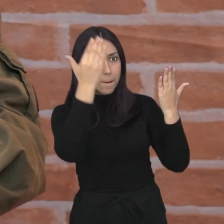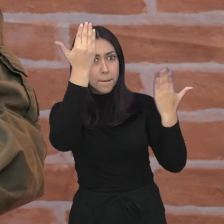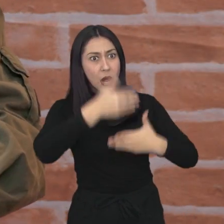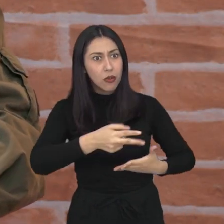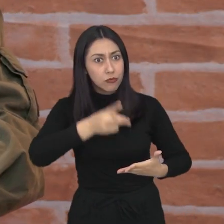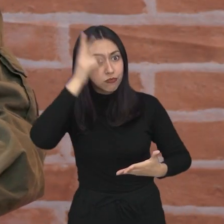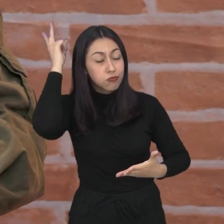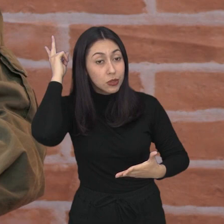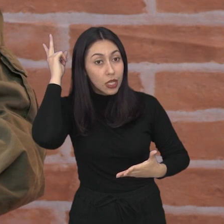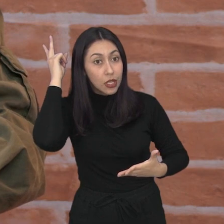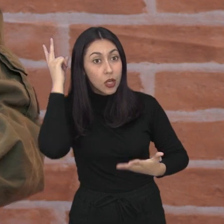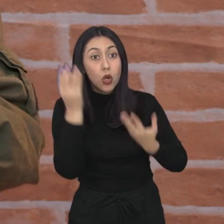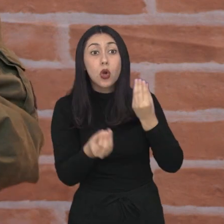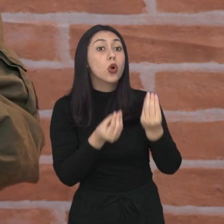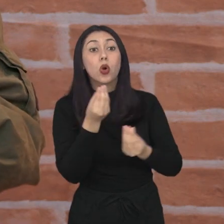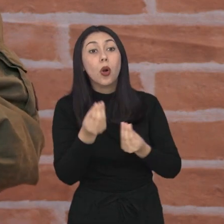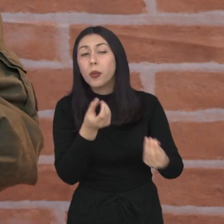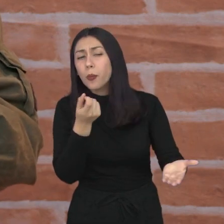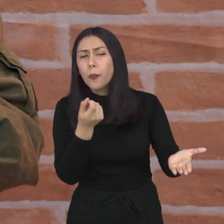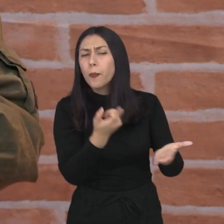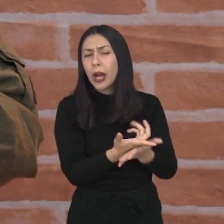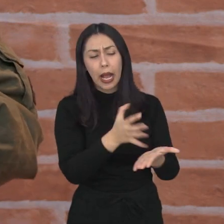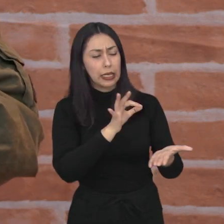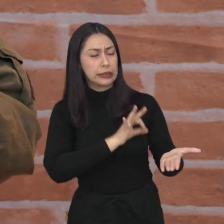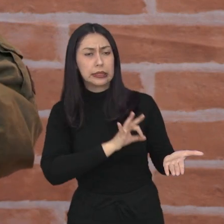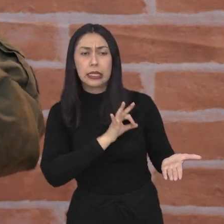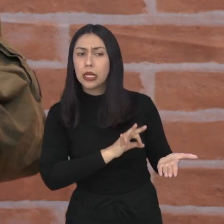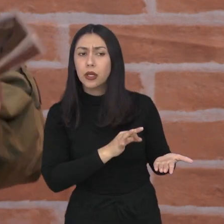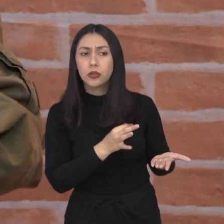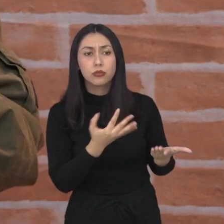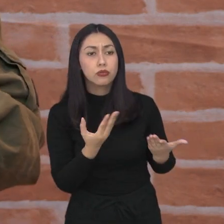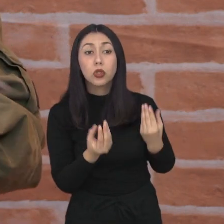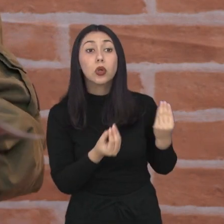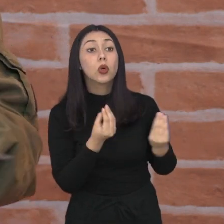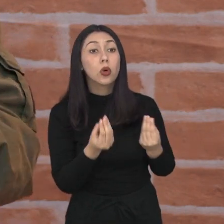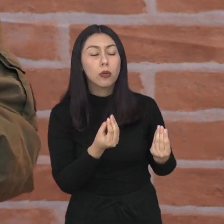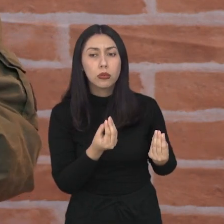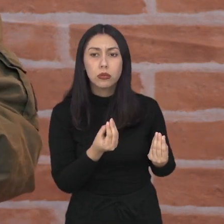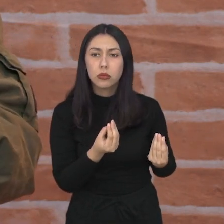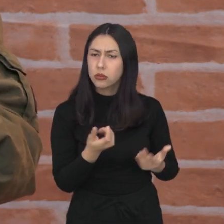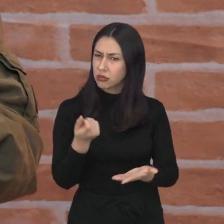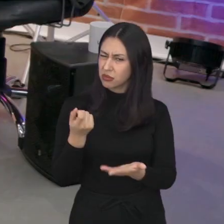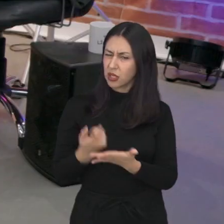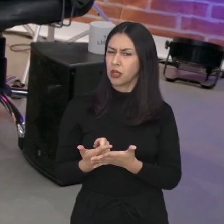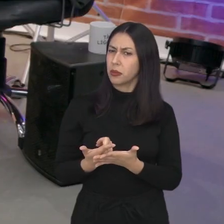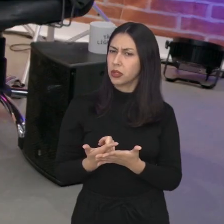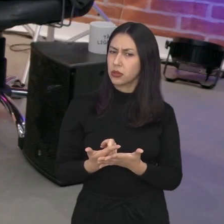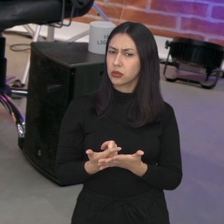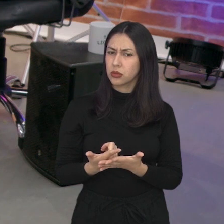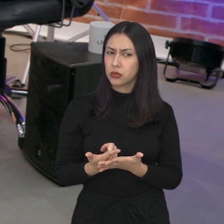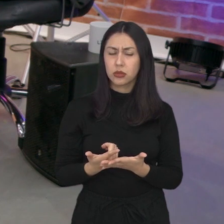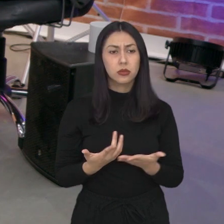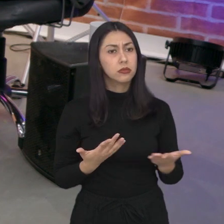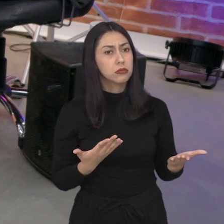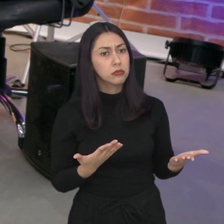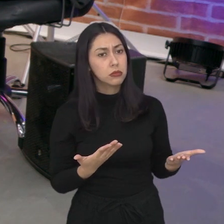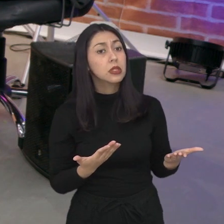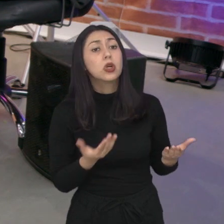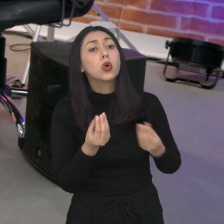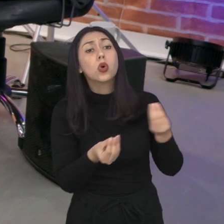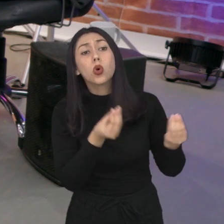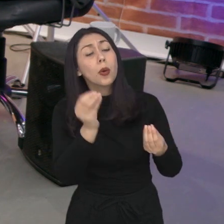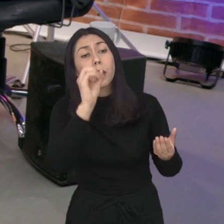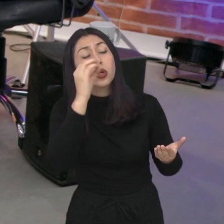como é que rola esse pagamento a partir do momento que você publica, enfim, foi... O pagamento? Mano, foi o que você Vestibular recebeu